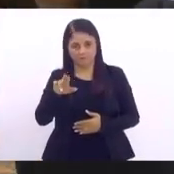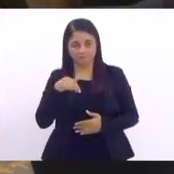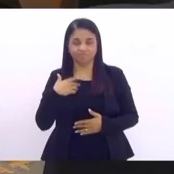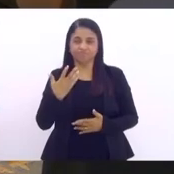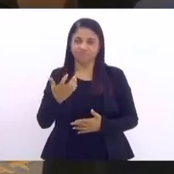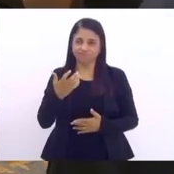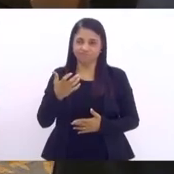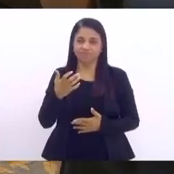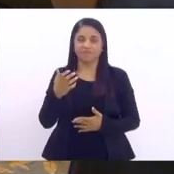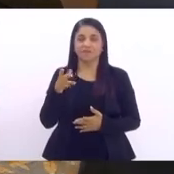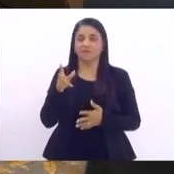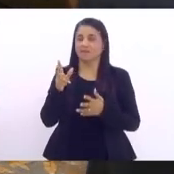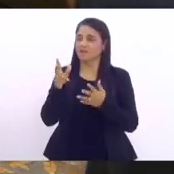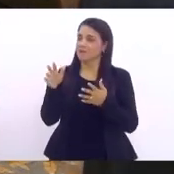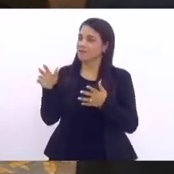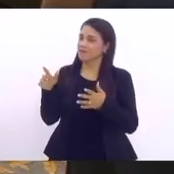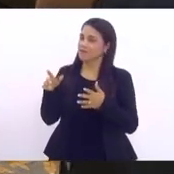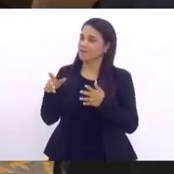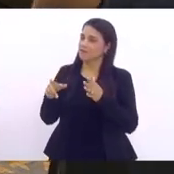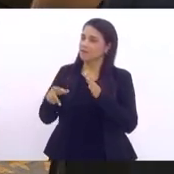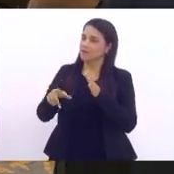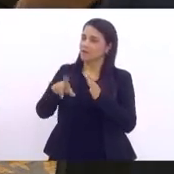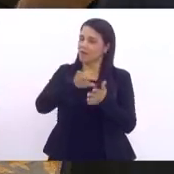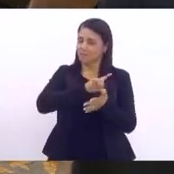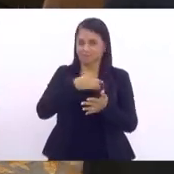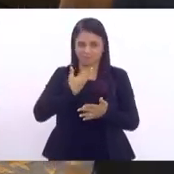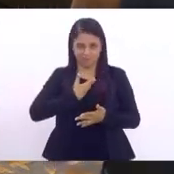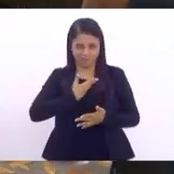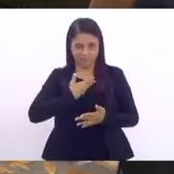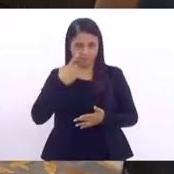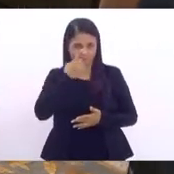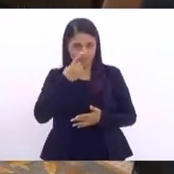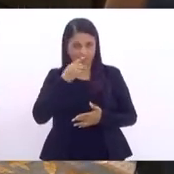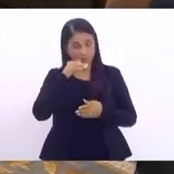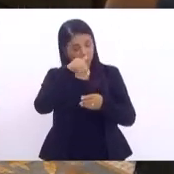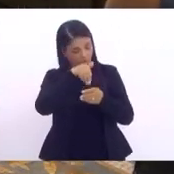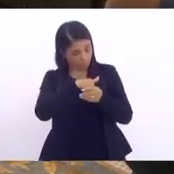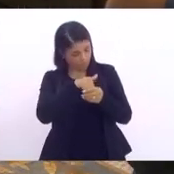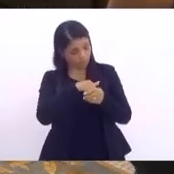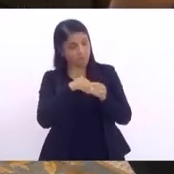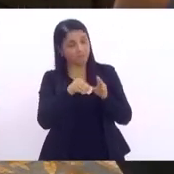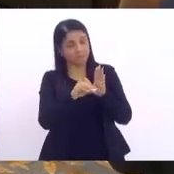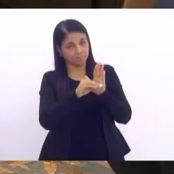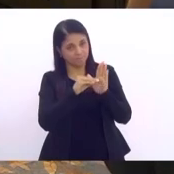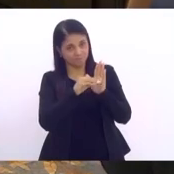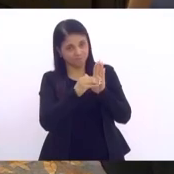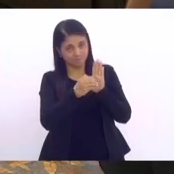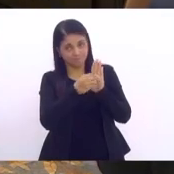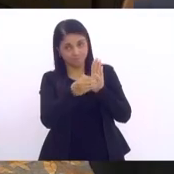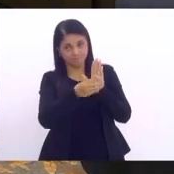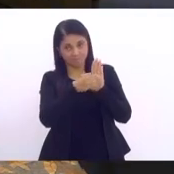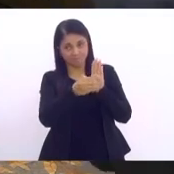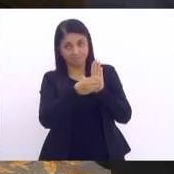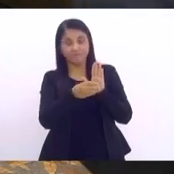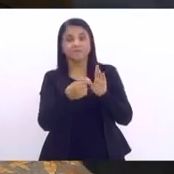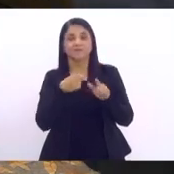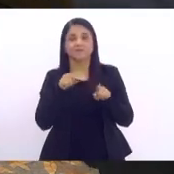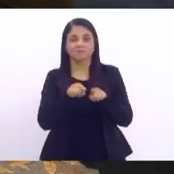antes, dizer que eu votei favoravelmente. E votei favoravelmente porque eu,